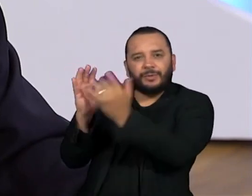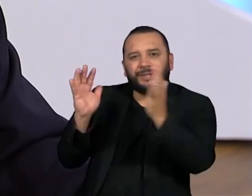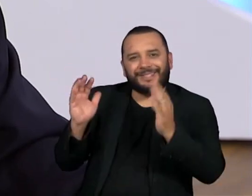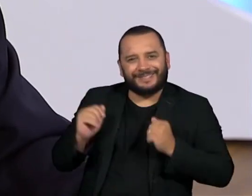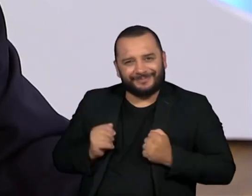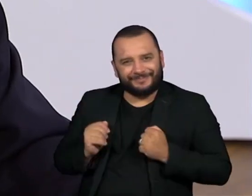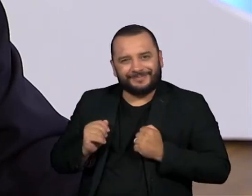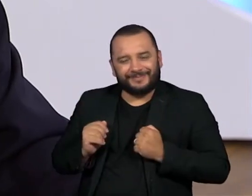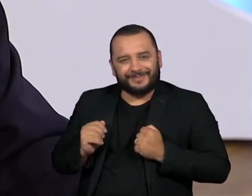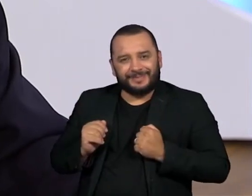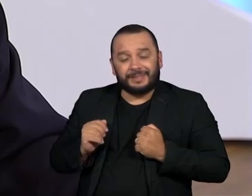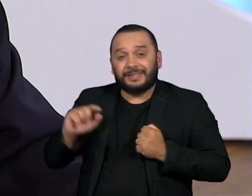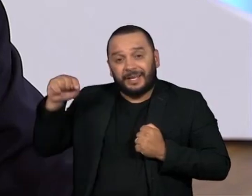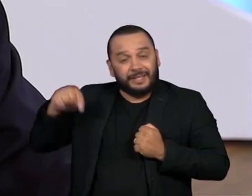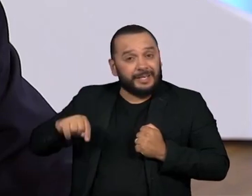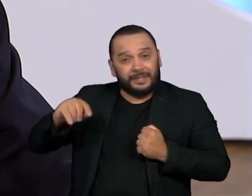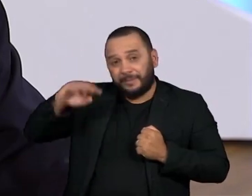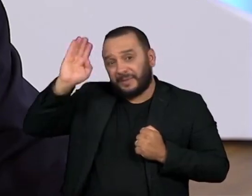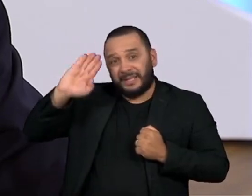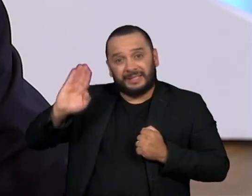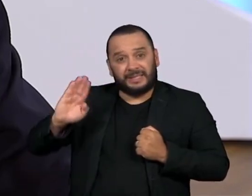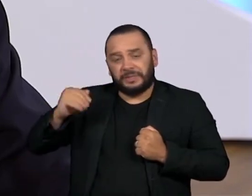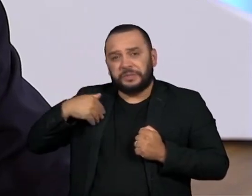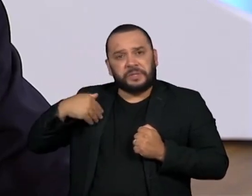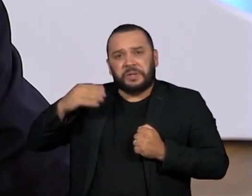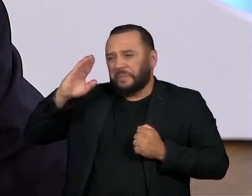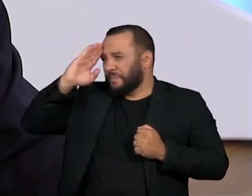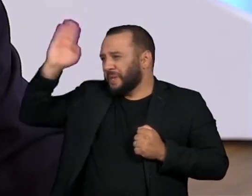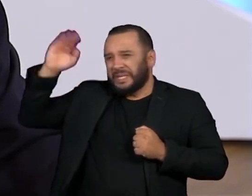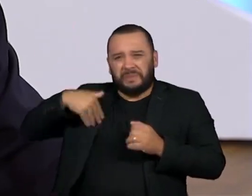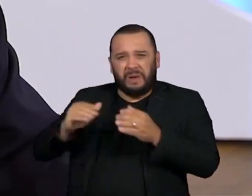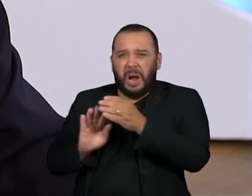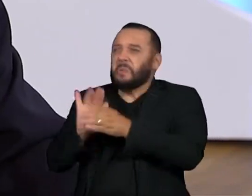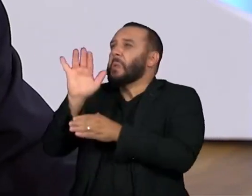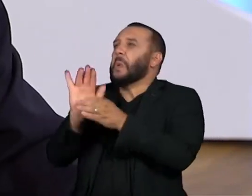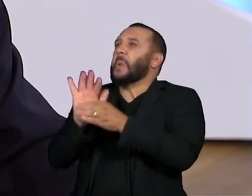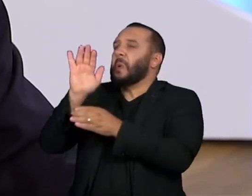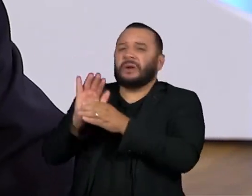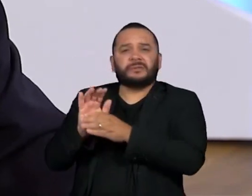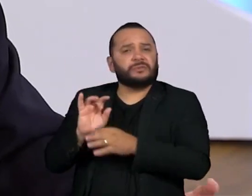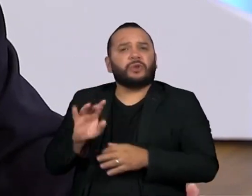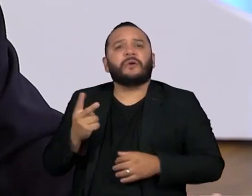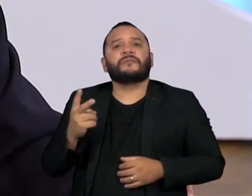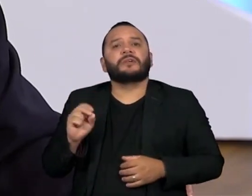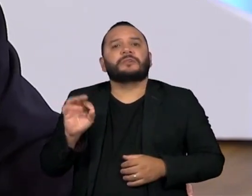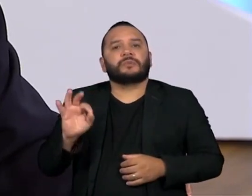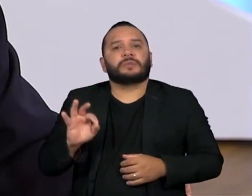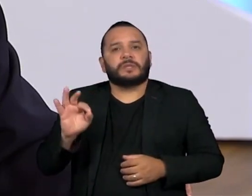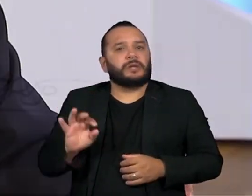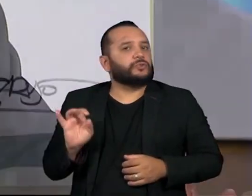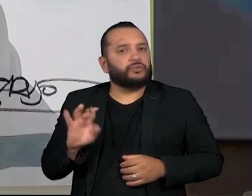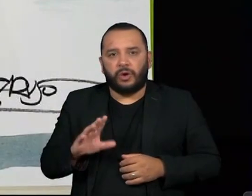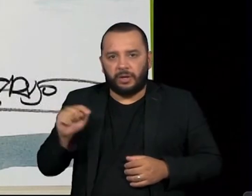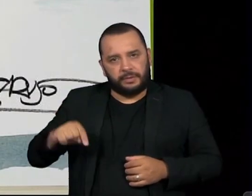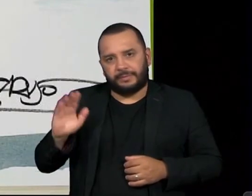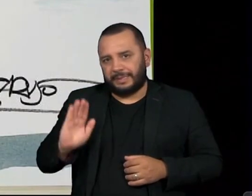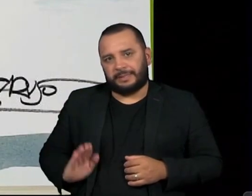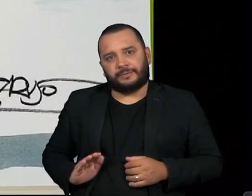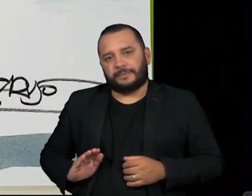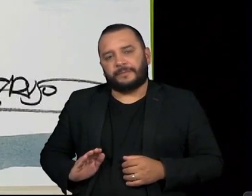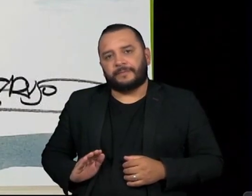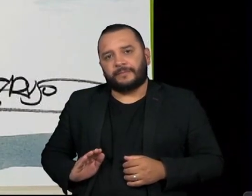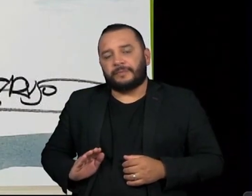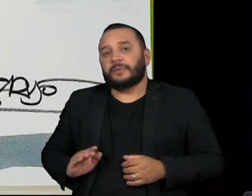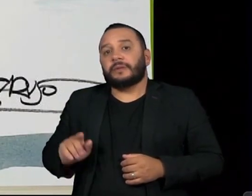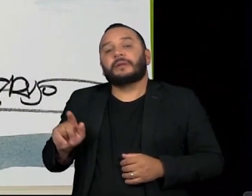emissões ligadas a transporte, petróleo, é 20% só. O que é que no Brasil, como é que o Brasil vai para a economia